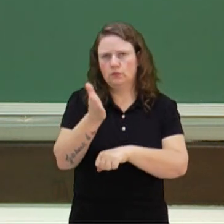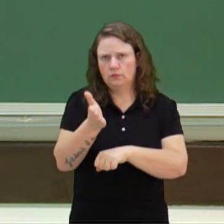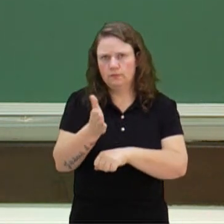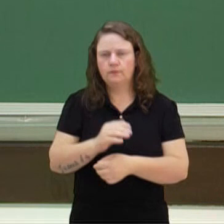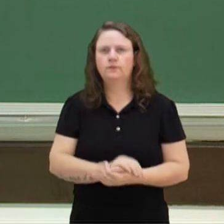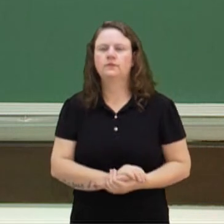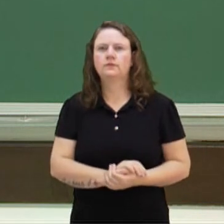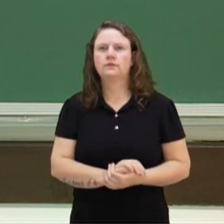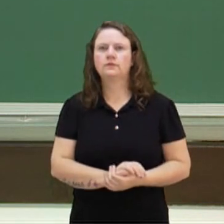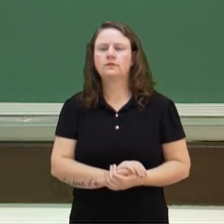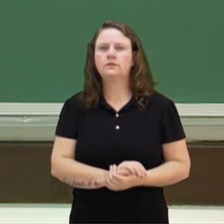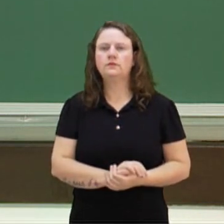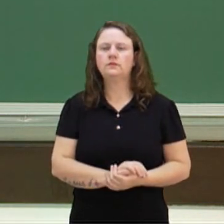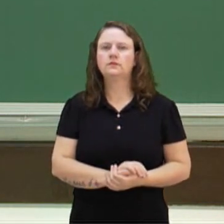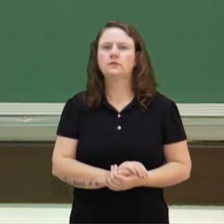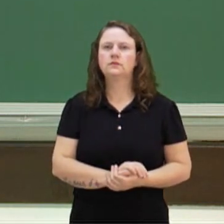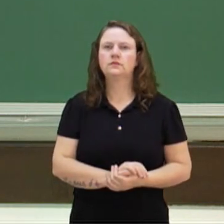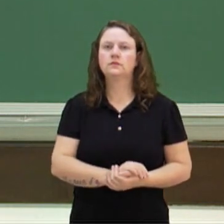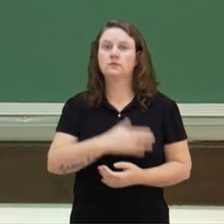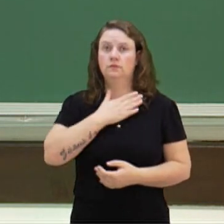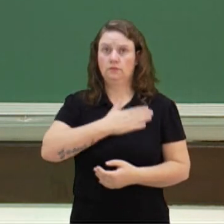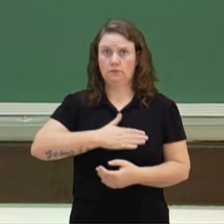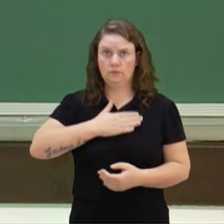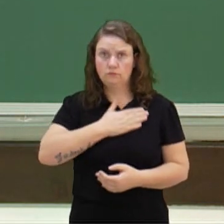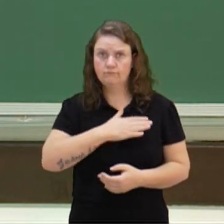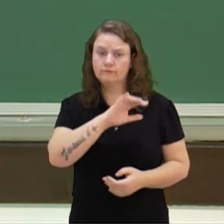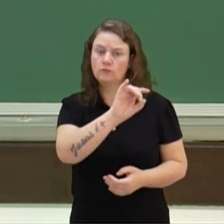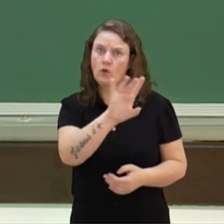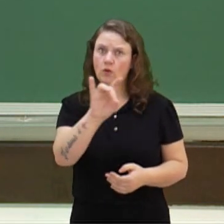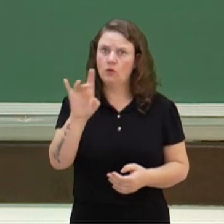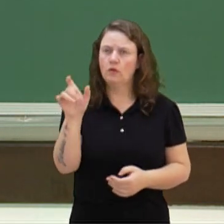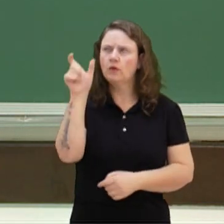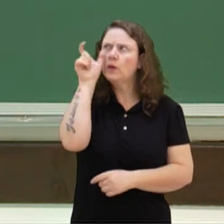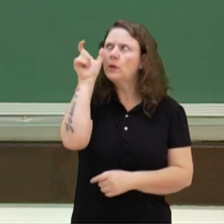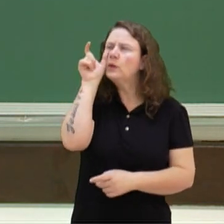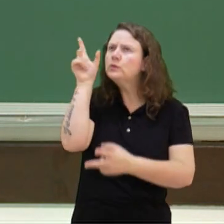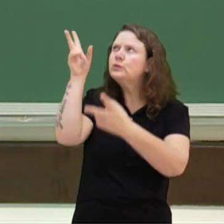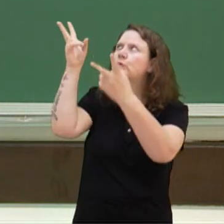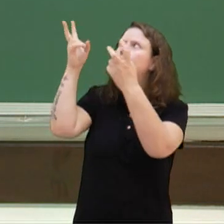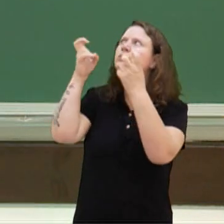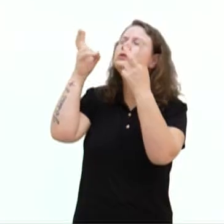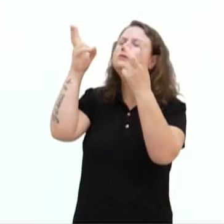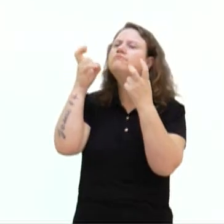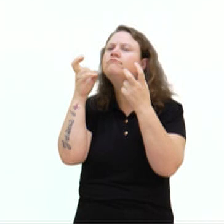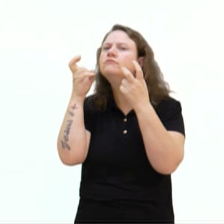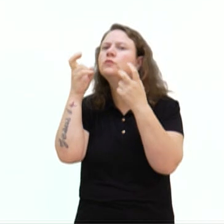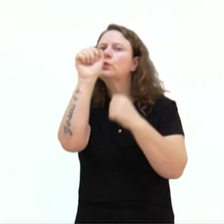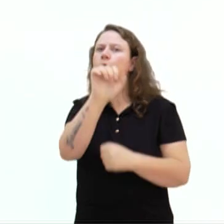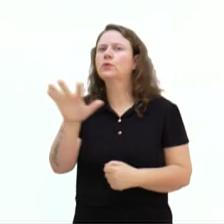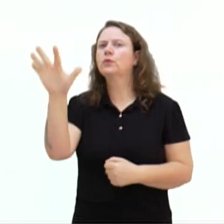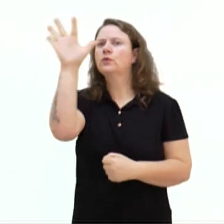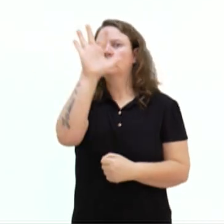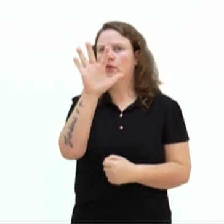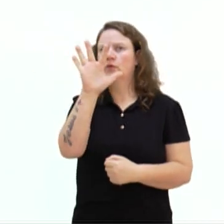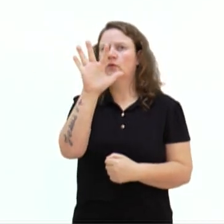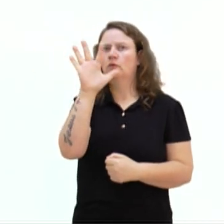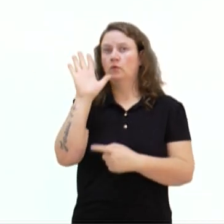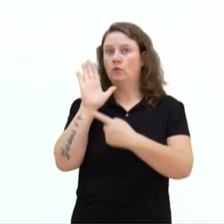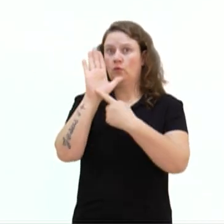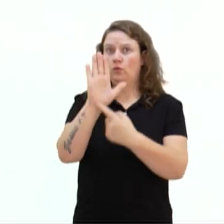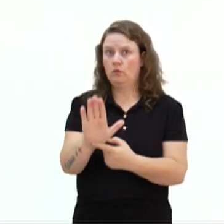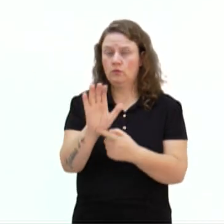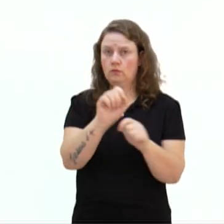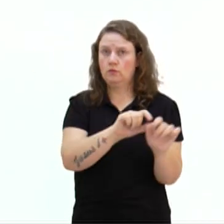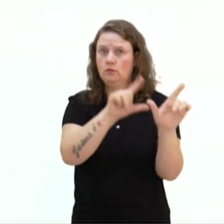Tudo bem? Eu gostaria que vocês observassem, analisassem a imagem que vai vir a